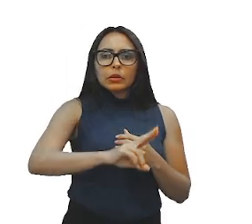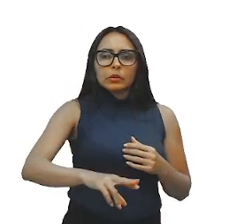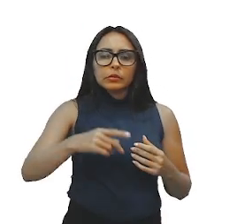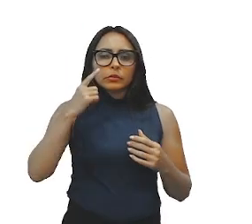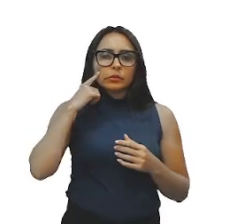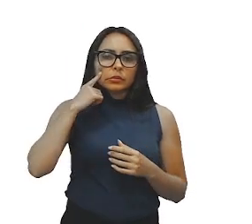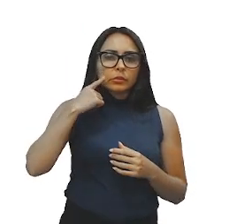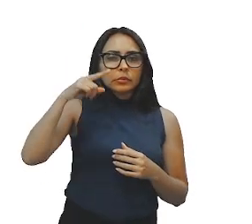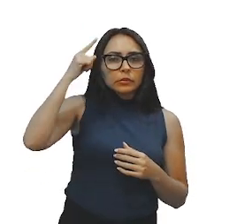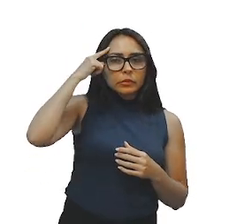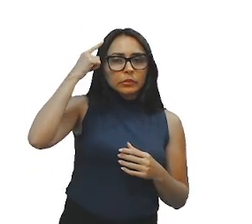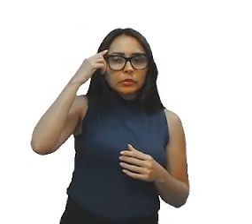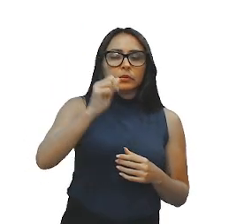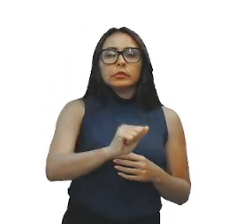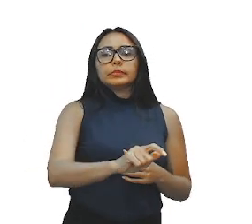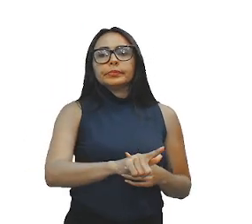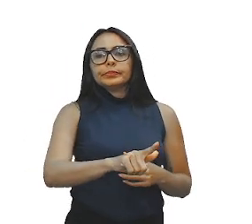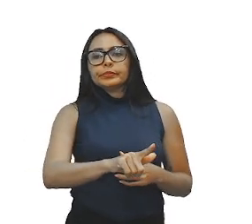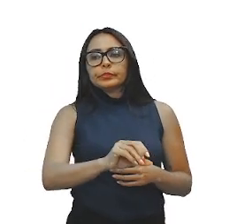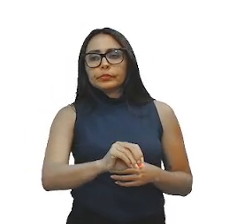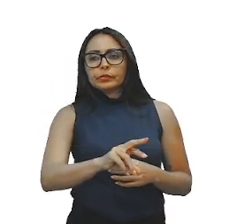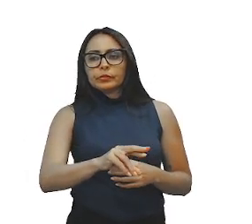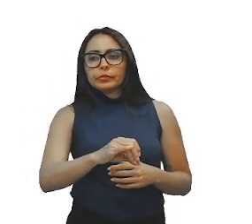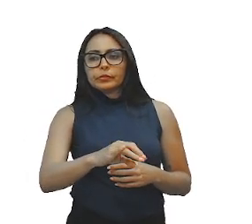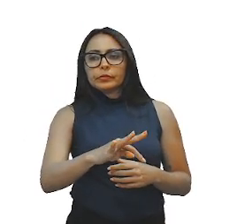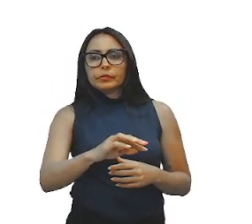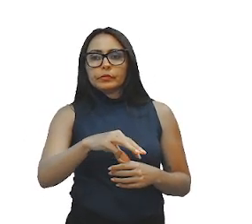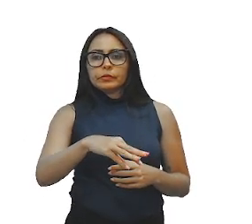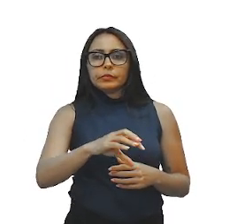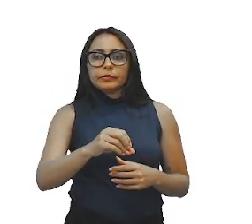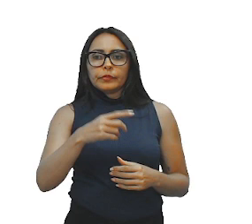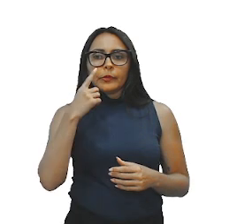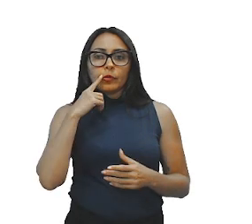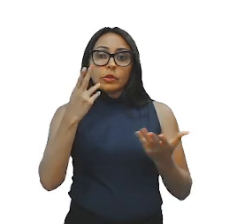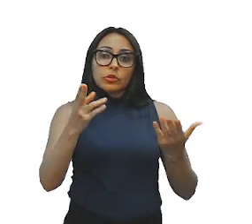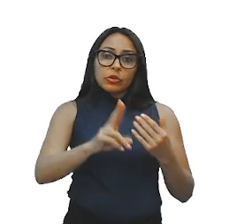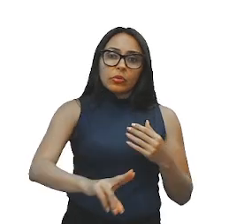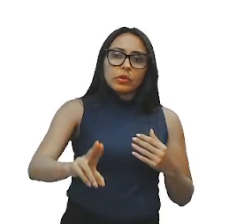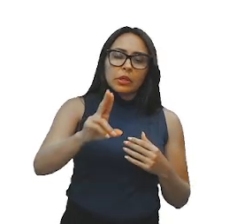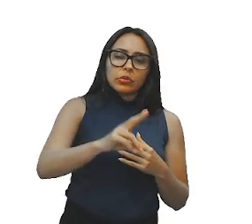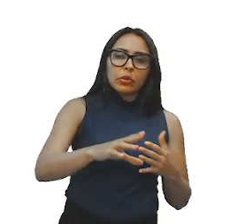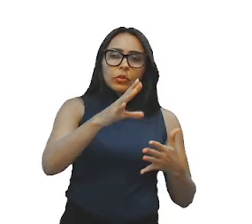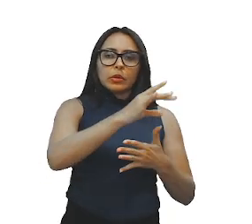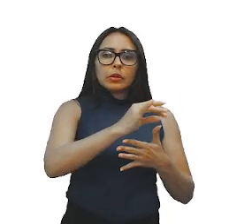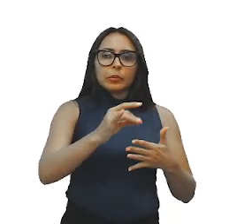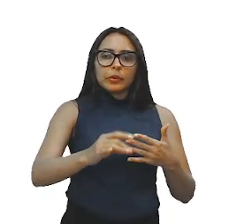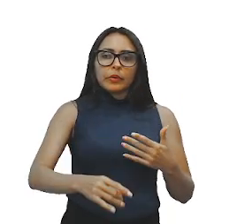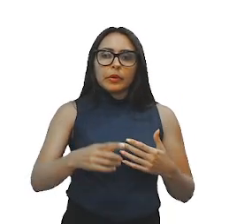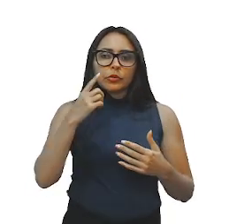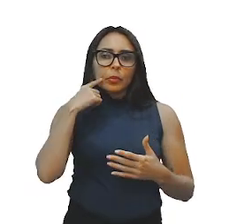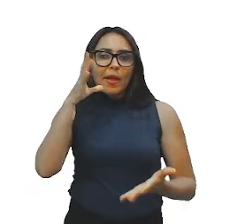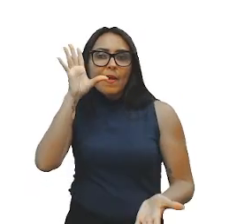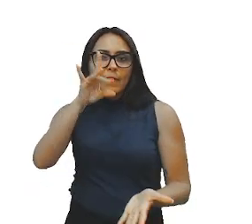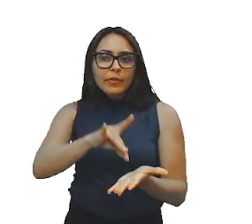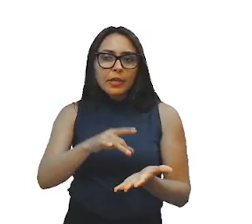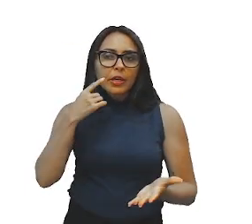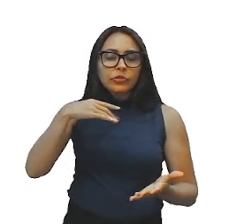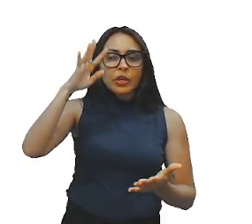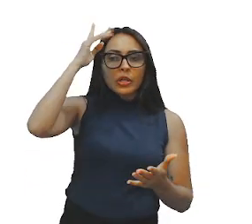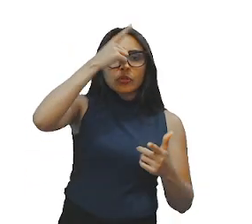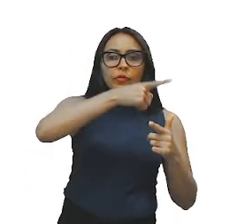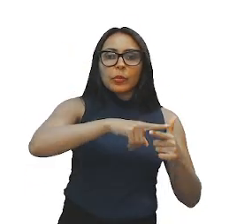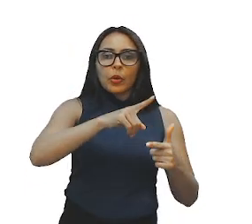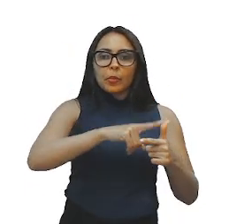usando o pensamento algoritmo, você está usando uma abordagem super eficaz para resolver